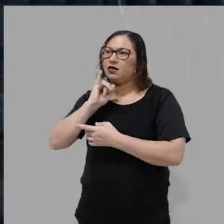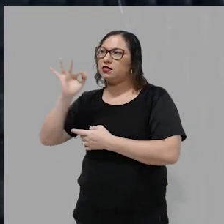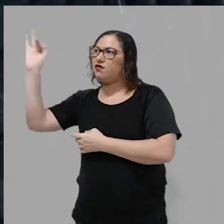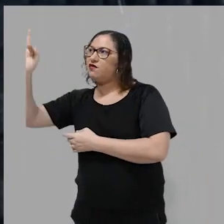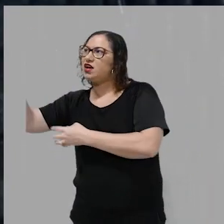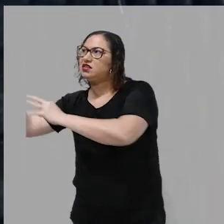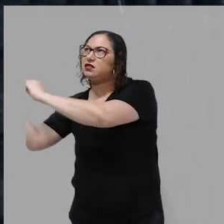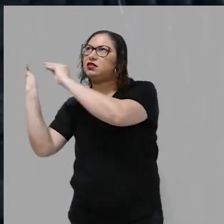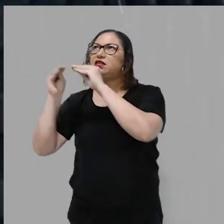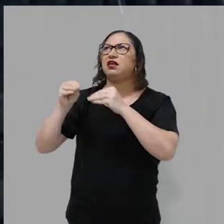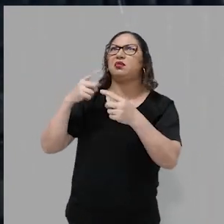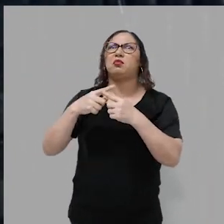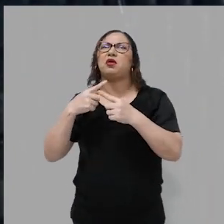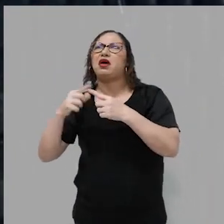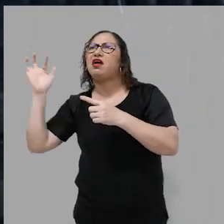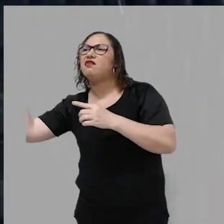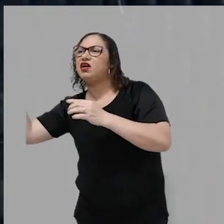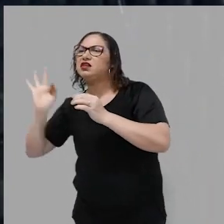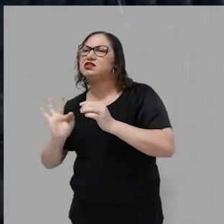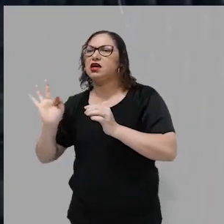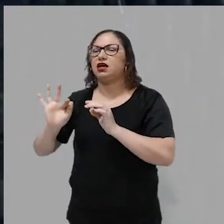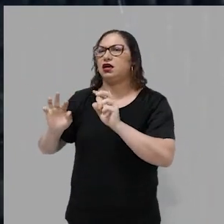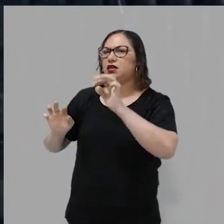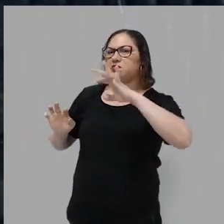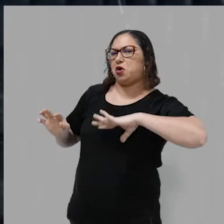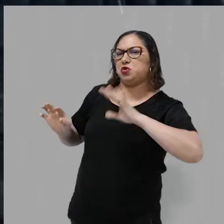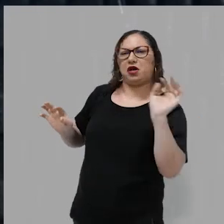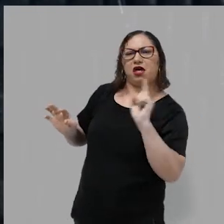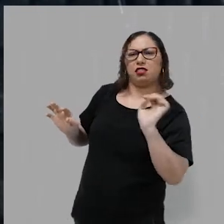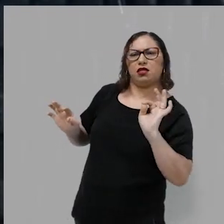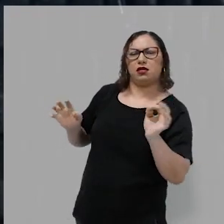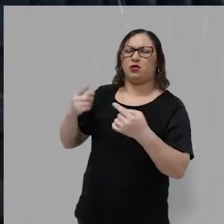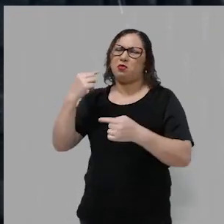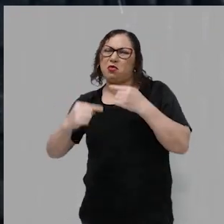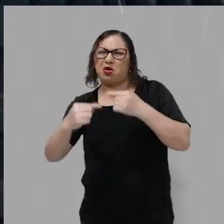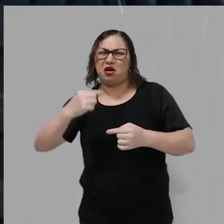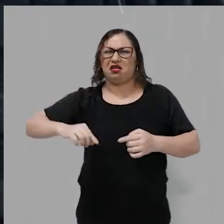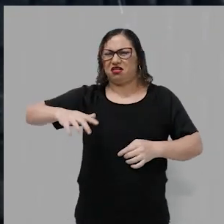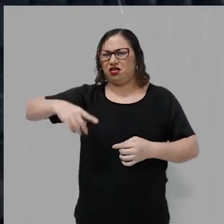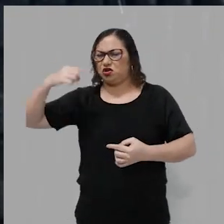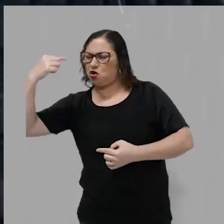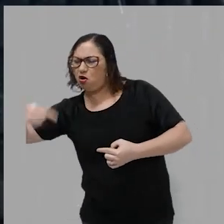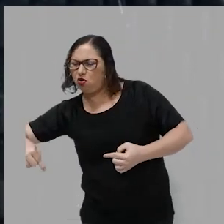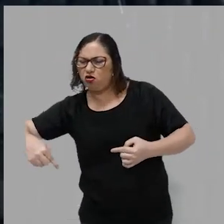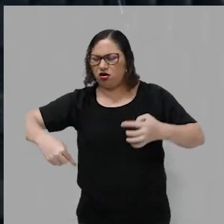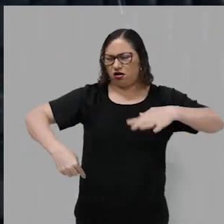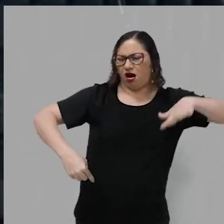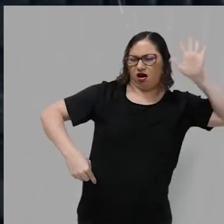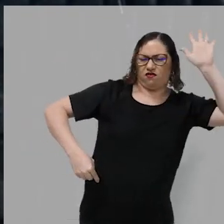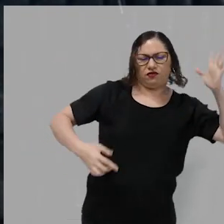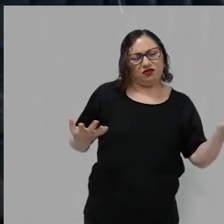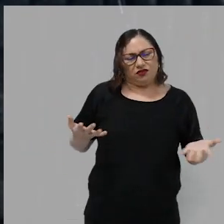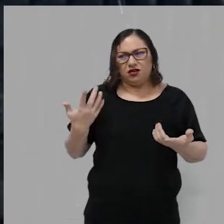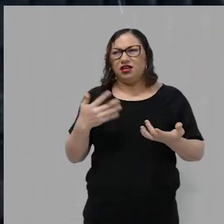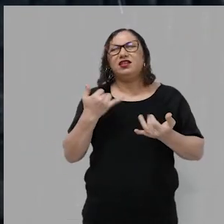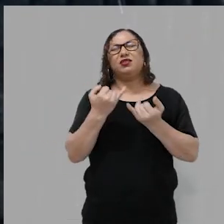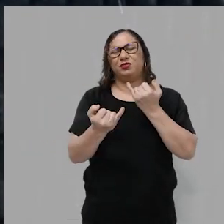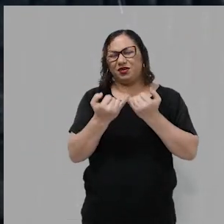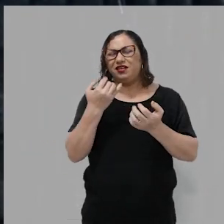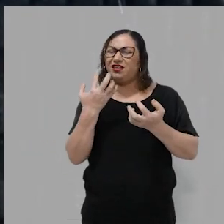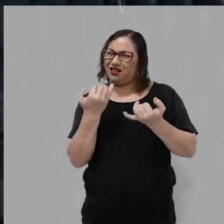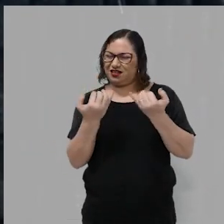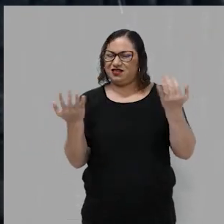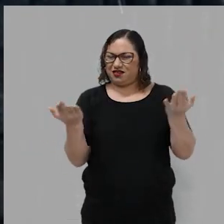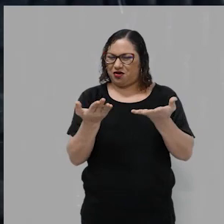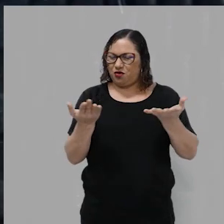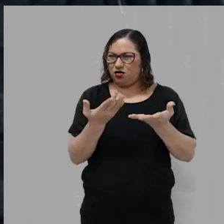utilizaram portugueses, confusão, né? Um político é contra, um político é a favor, parece que a gente está vendo alguma coisa parecida hoje,